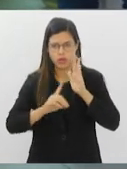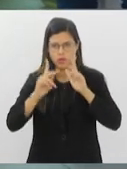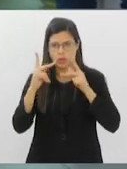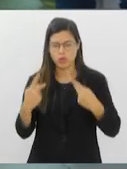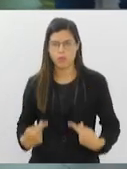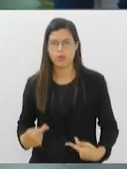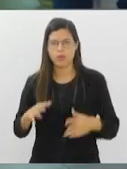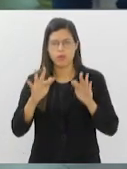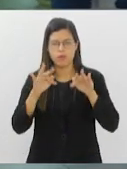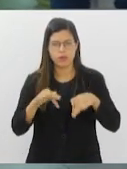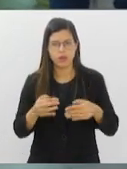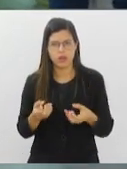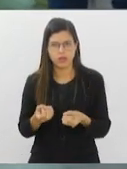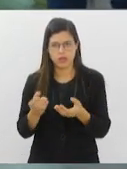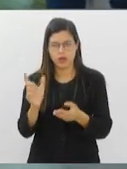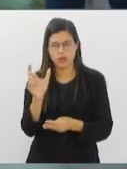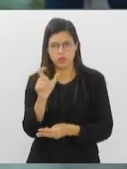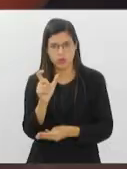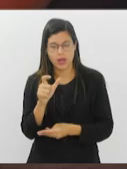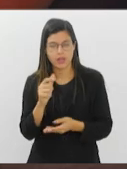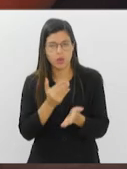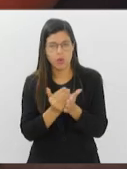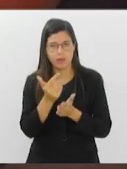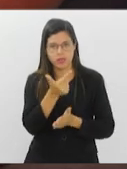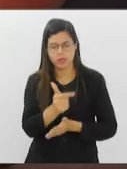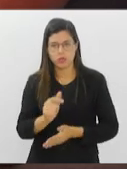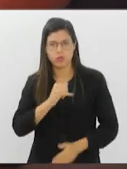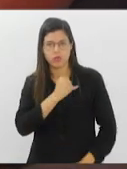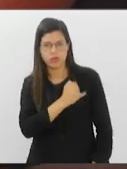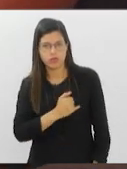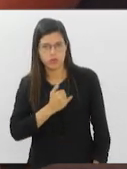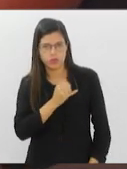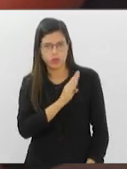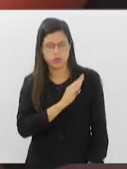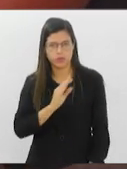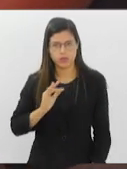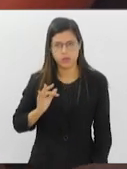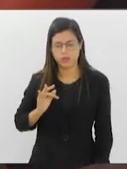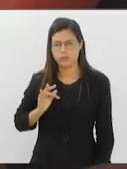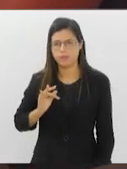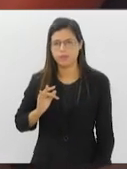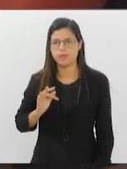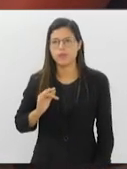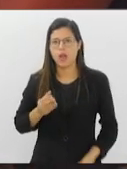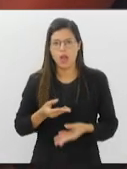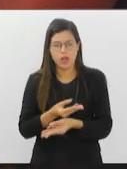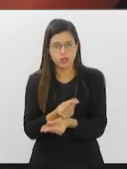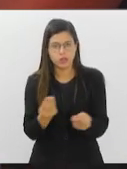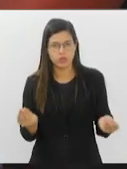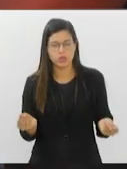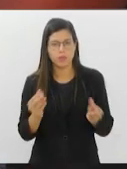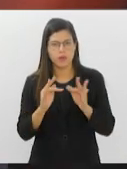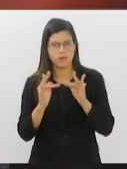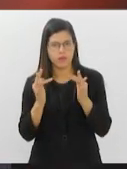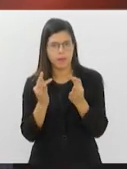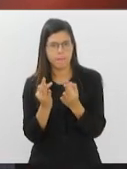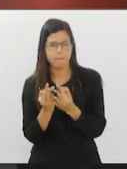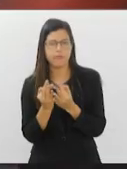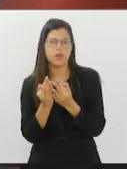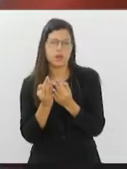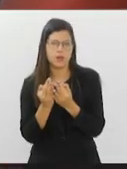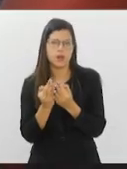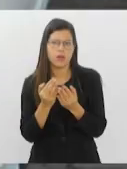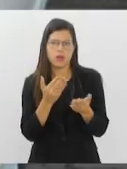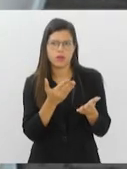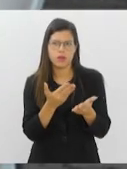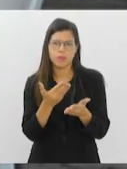deve finalizar a entrega do cartão Recomeçar em São João de Meriti, na Baixada Fluminense. A distribuição para famílias vítimas da chuva deste